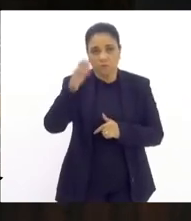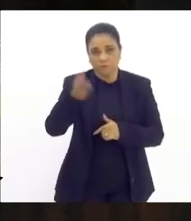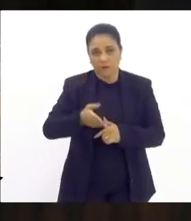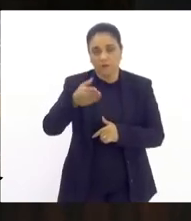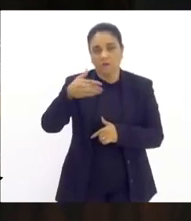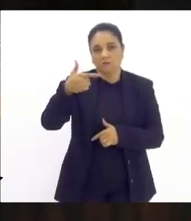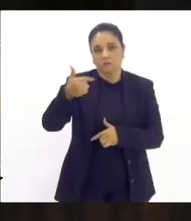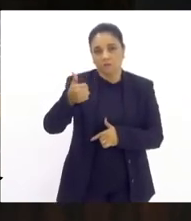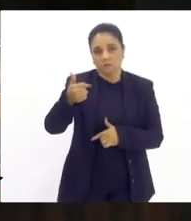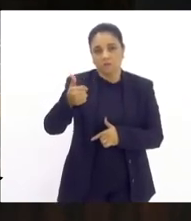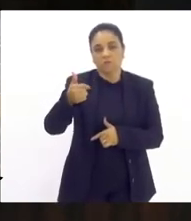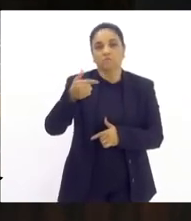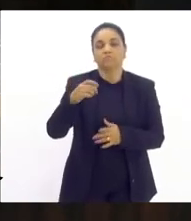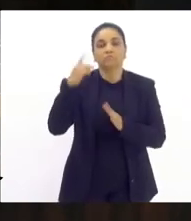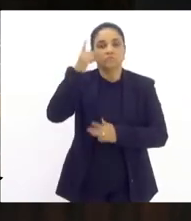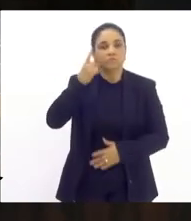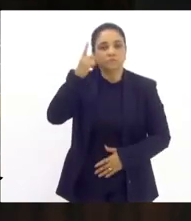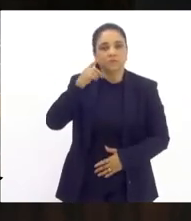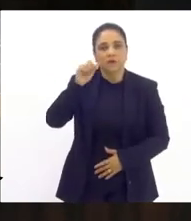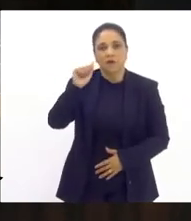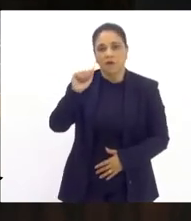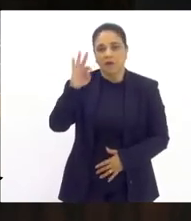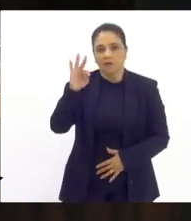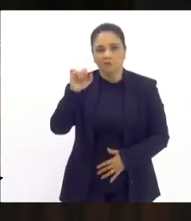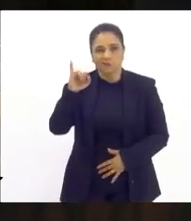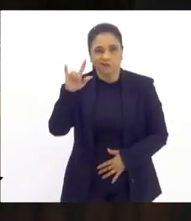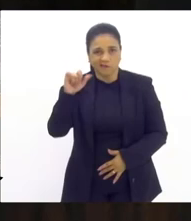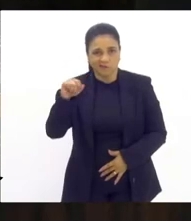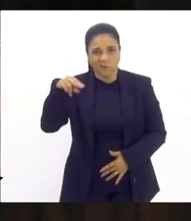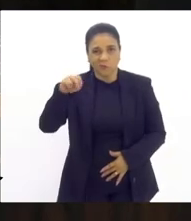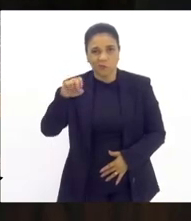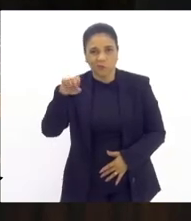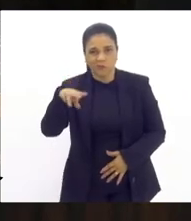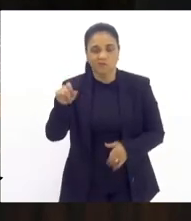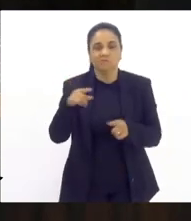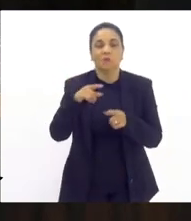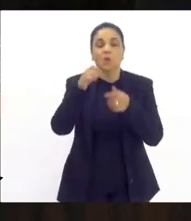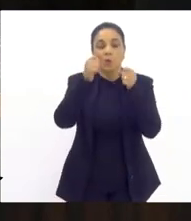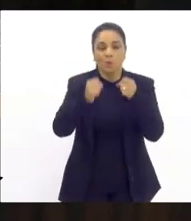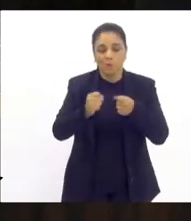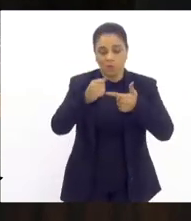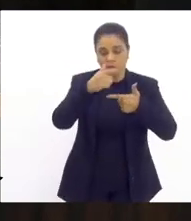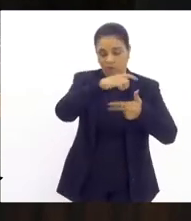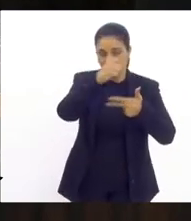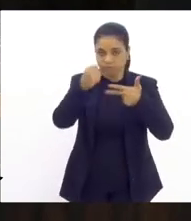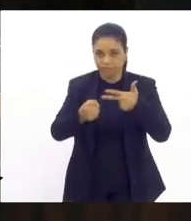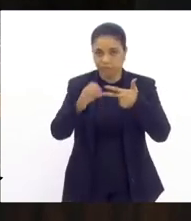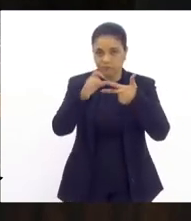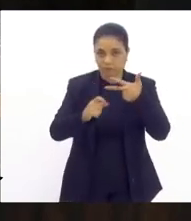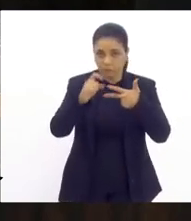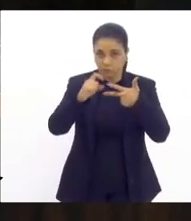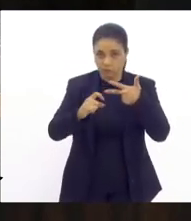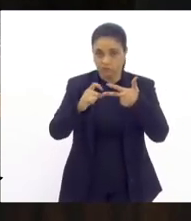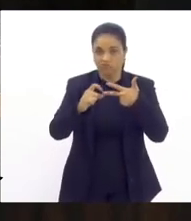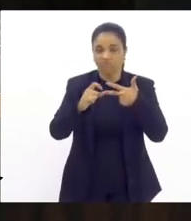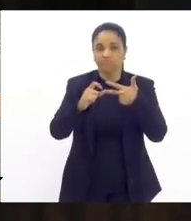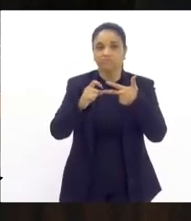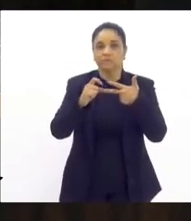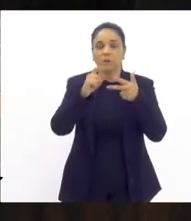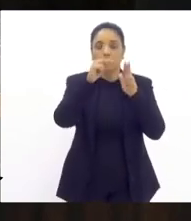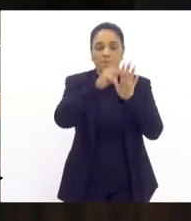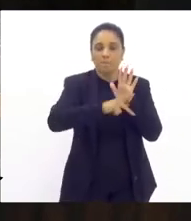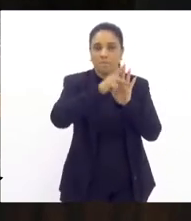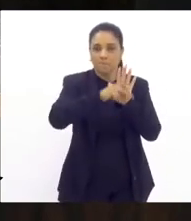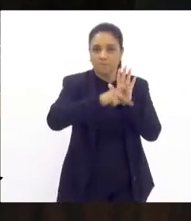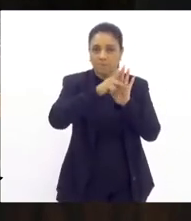1778/2012 de autoria do deputado Átila Nunes que autoriza o poder executivo a instituiu o programa planta